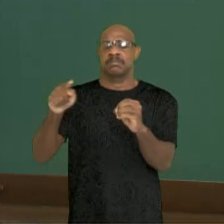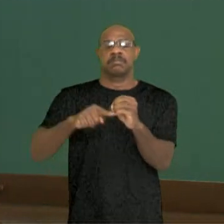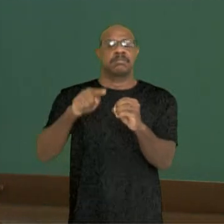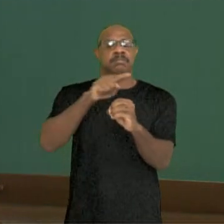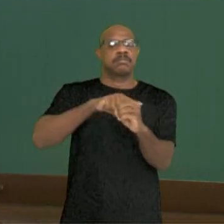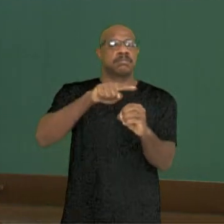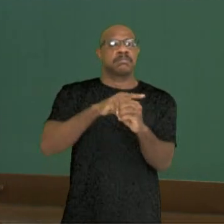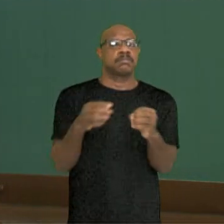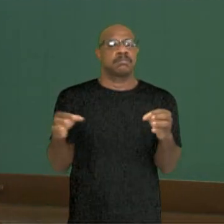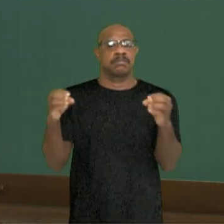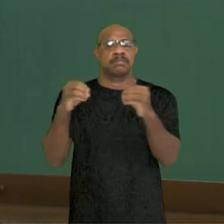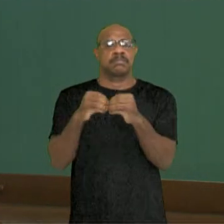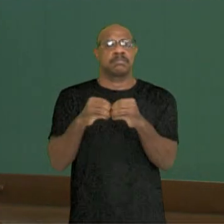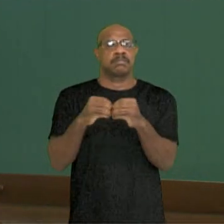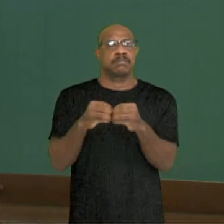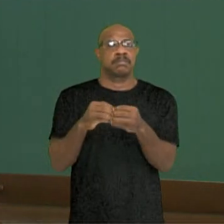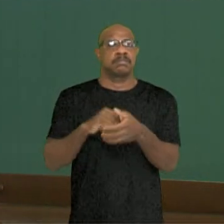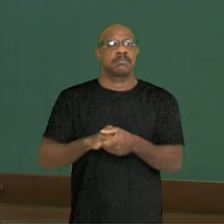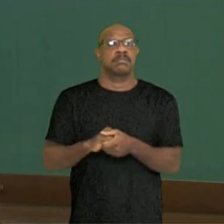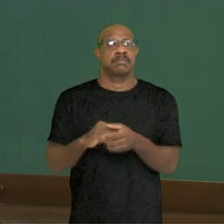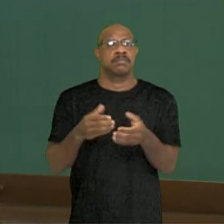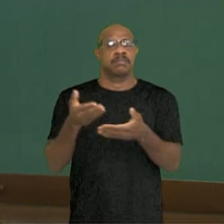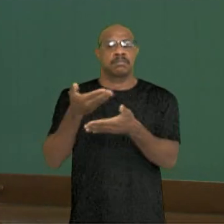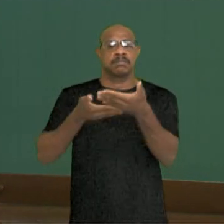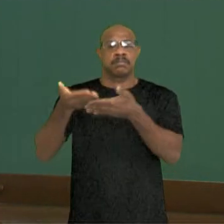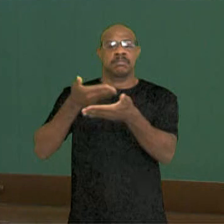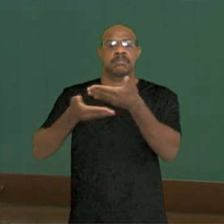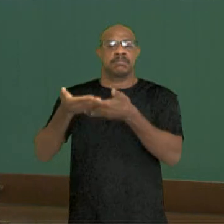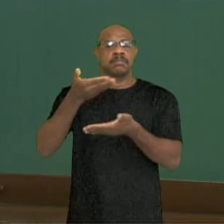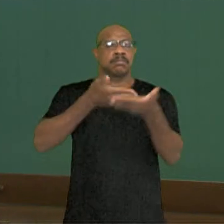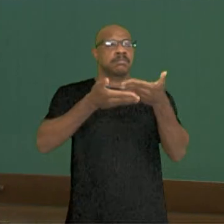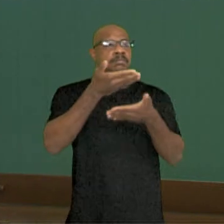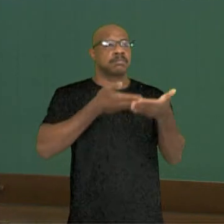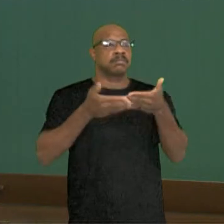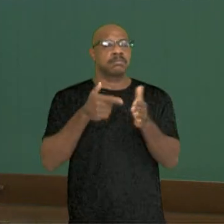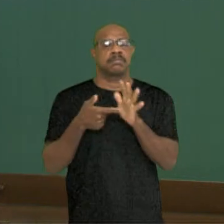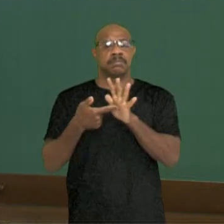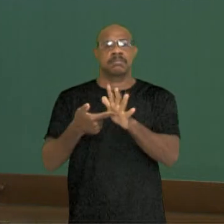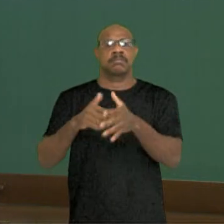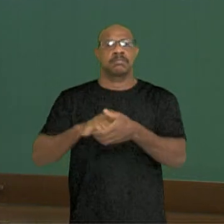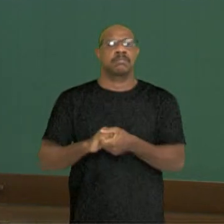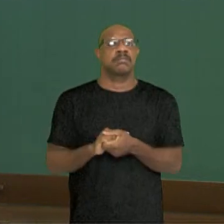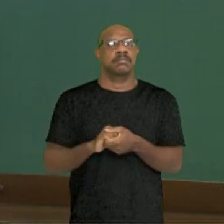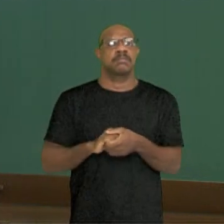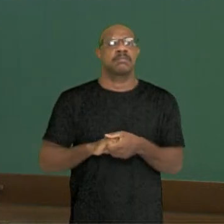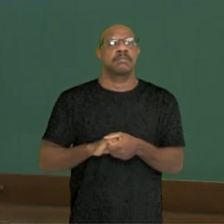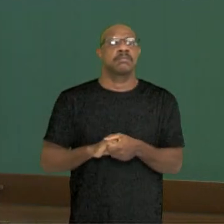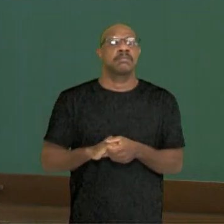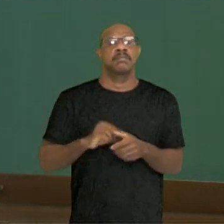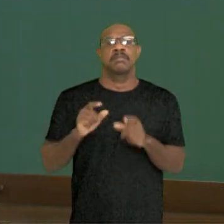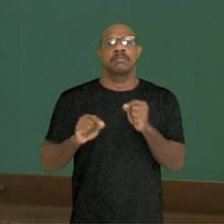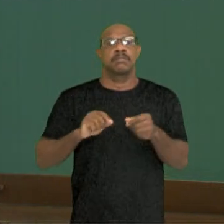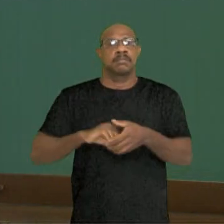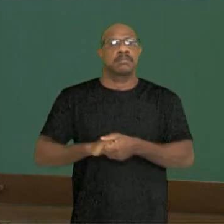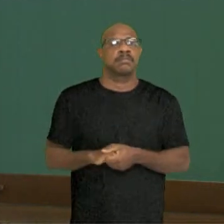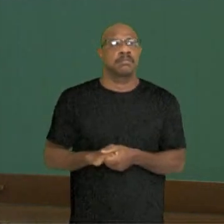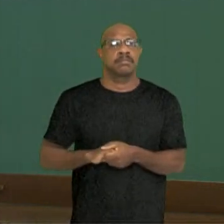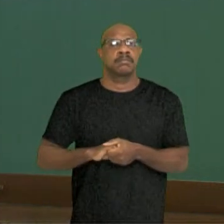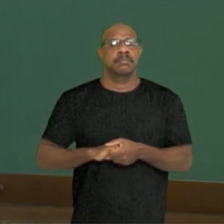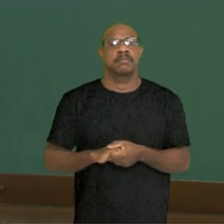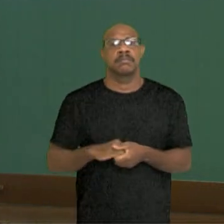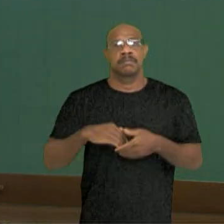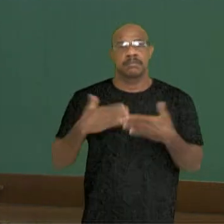2 elétrons no seu último nível. Então eles vão compartilhar esta representação, chama-se representação de